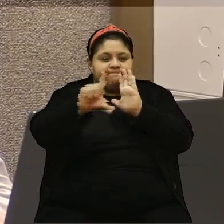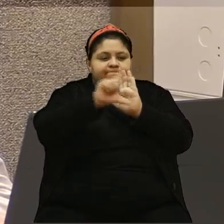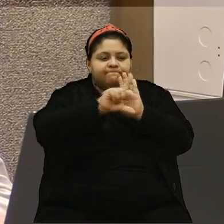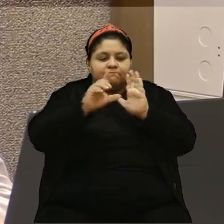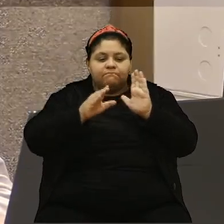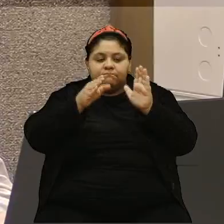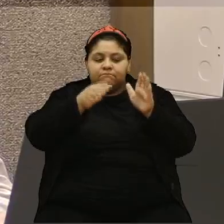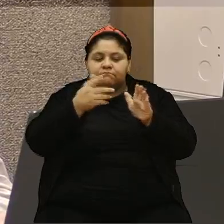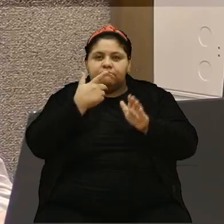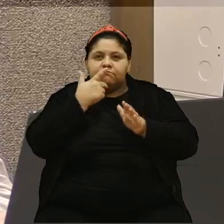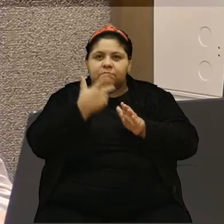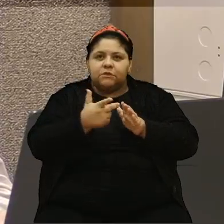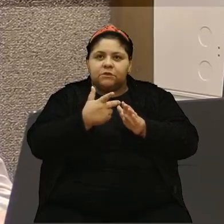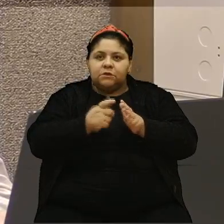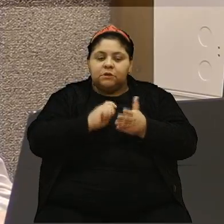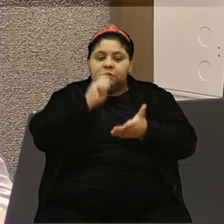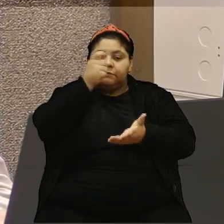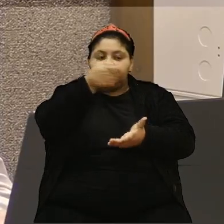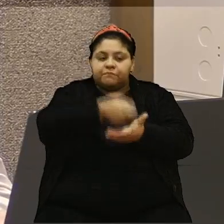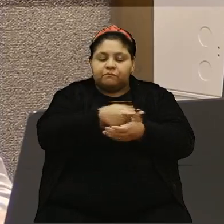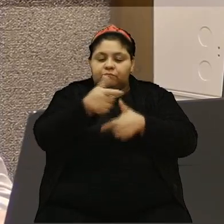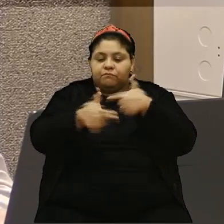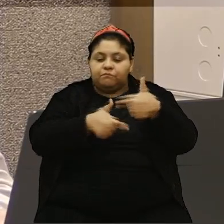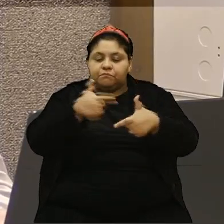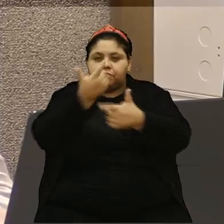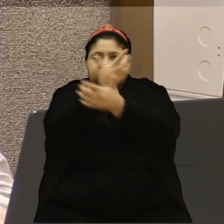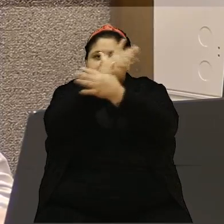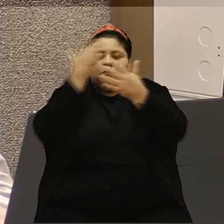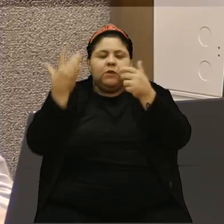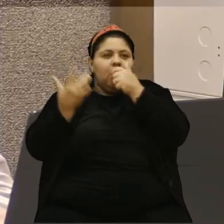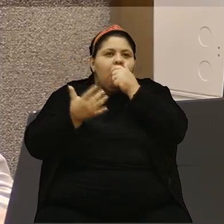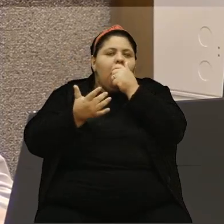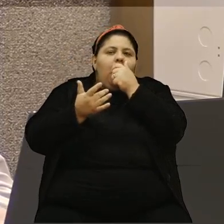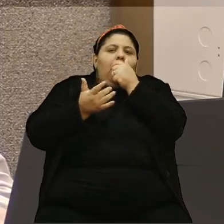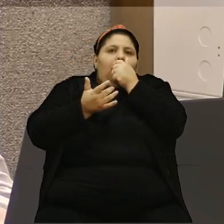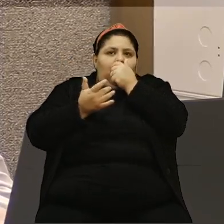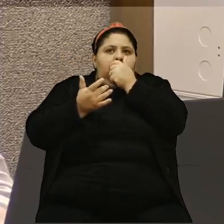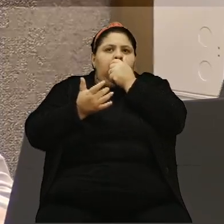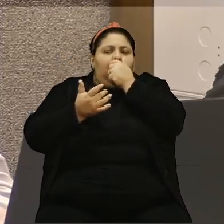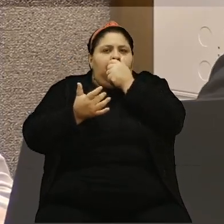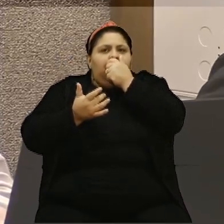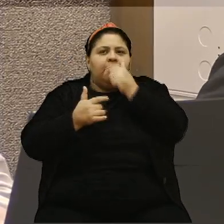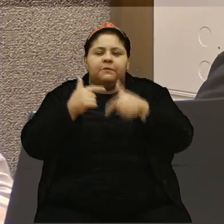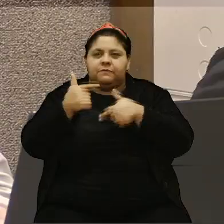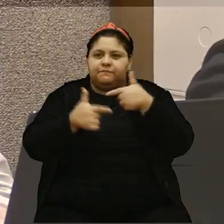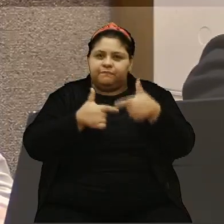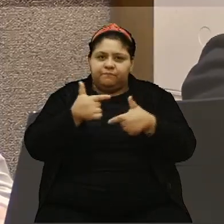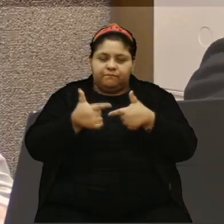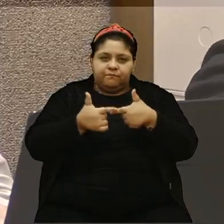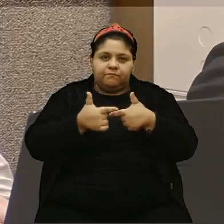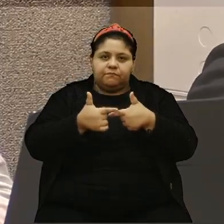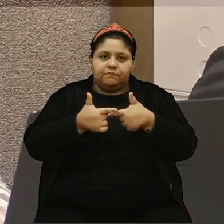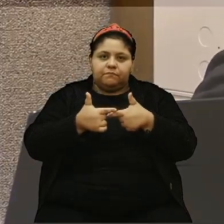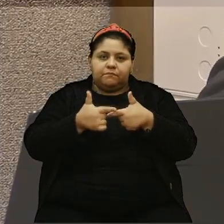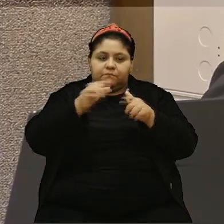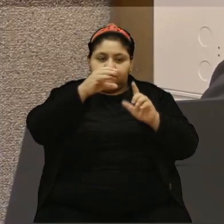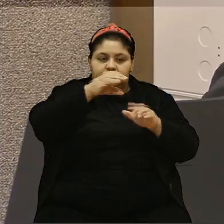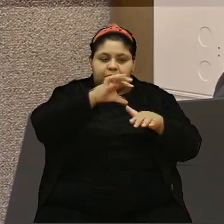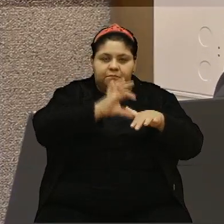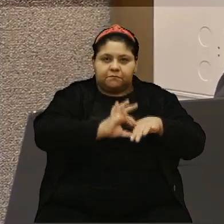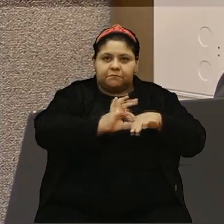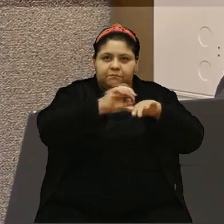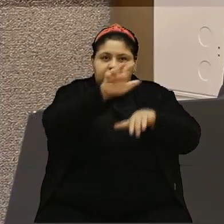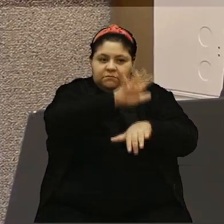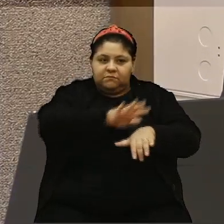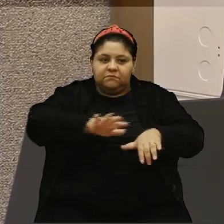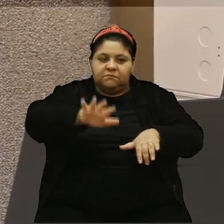específica que trate de pagamentos por serviços ambientais, para tratar aqueles proprietários de áreas em bacia